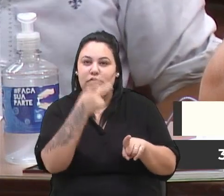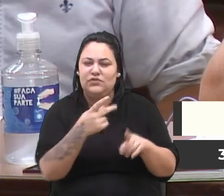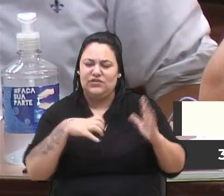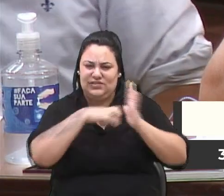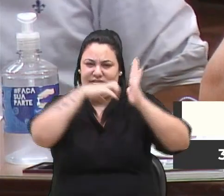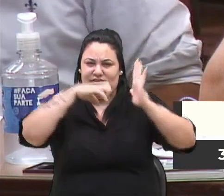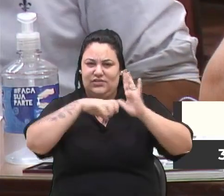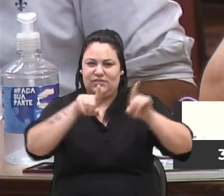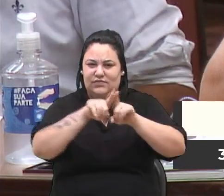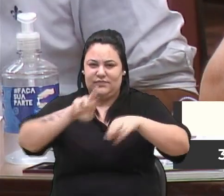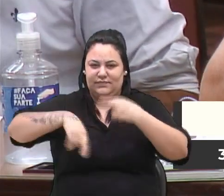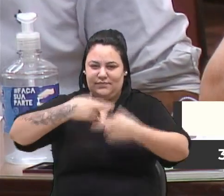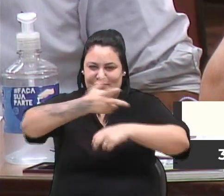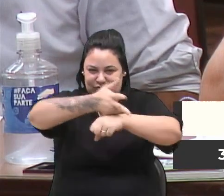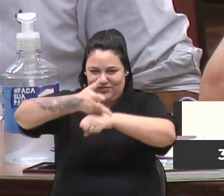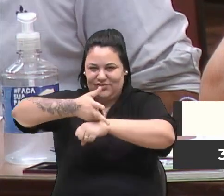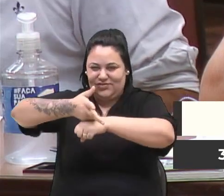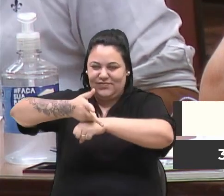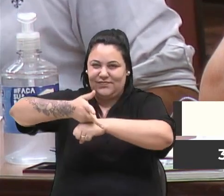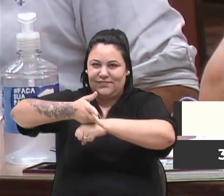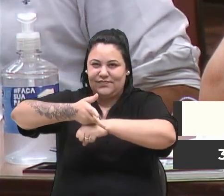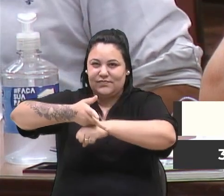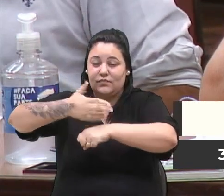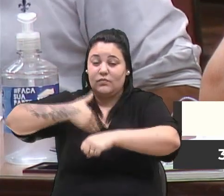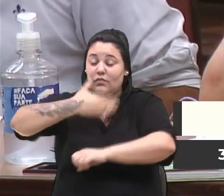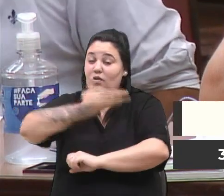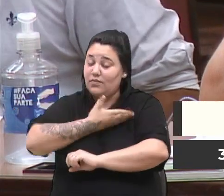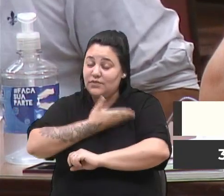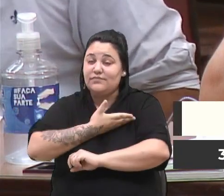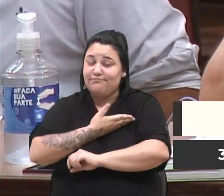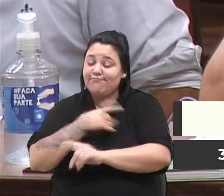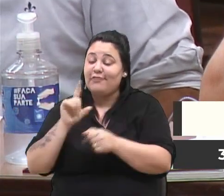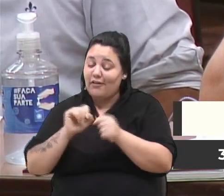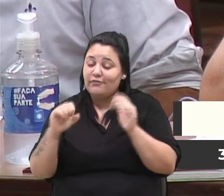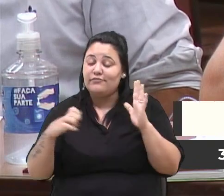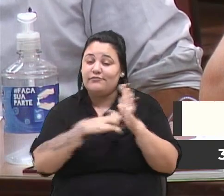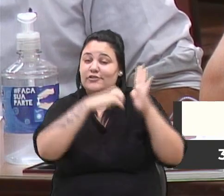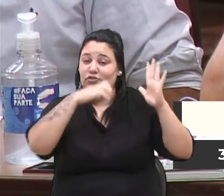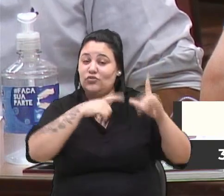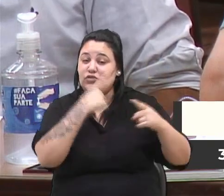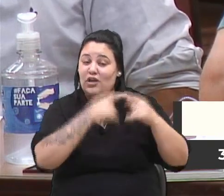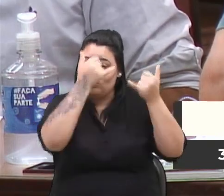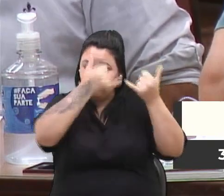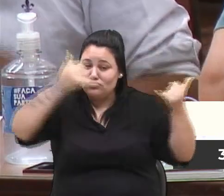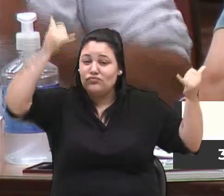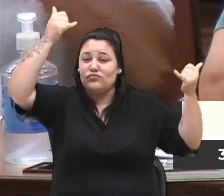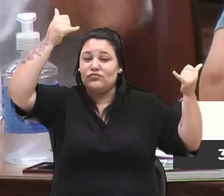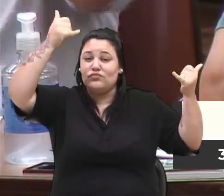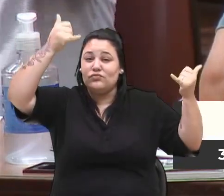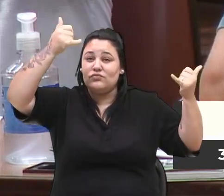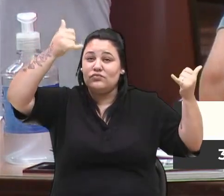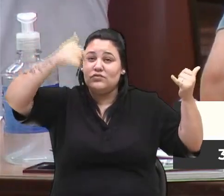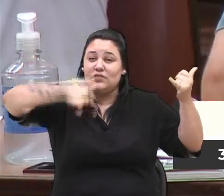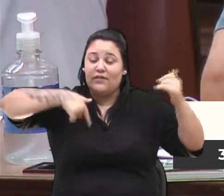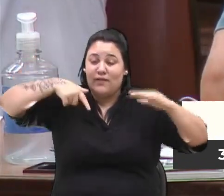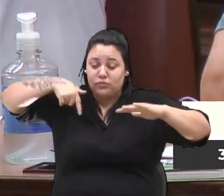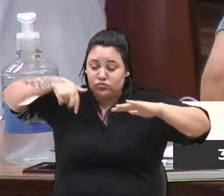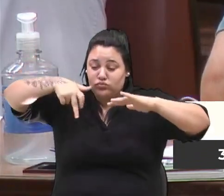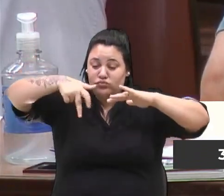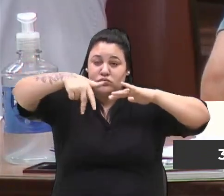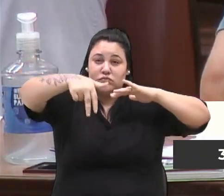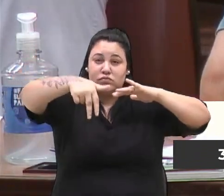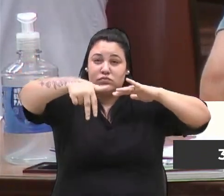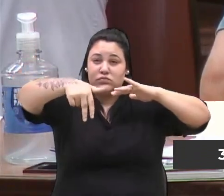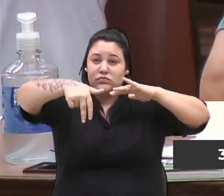acidentes ali no seu vídeo, ele se acidentou por causa justamente de um fio. que passe, ele estava passando e o fio tinha caído, ele não viu